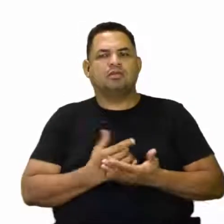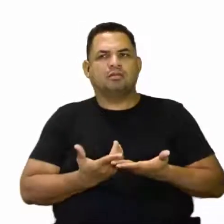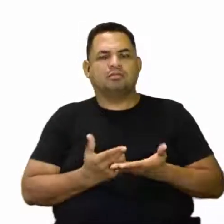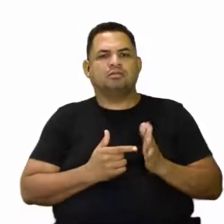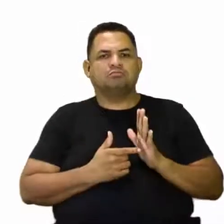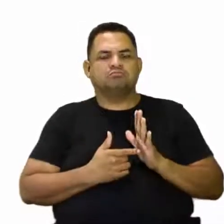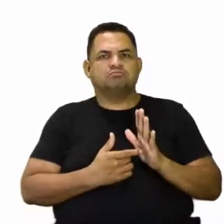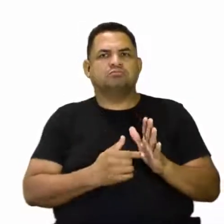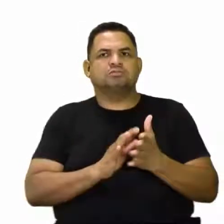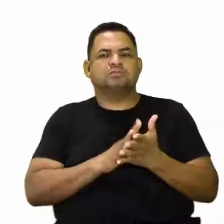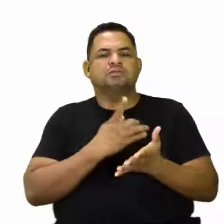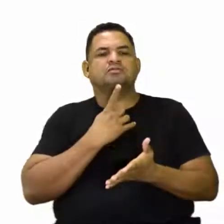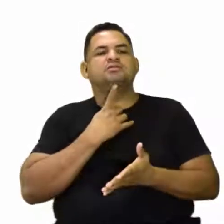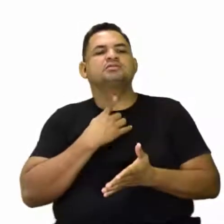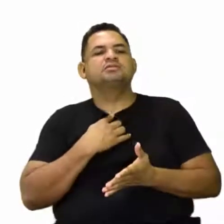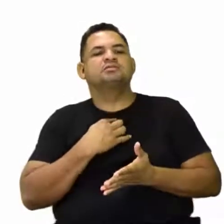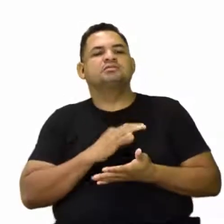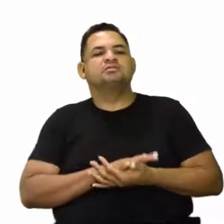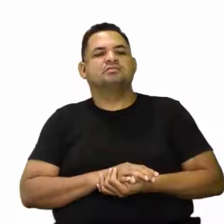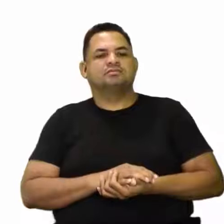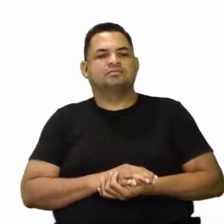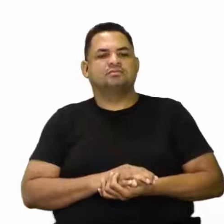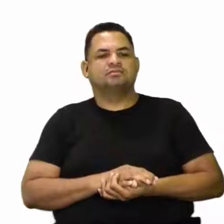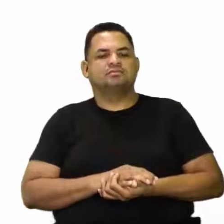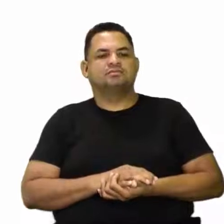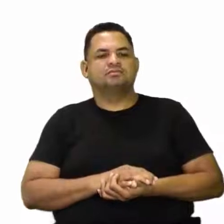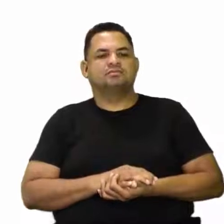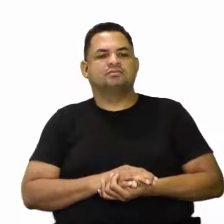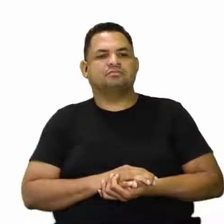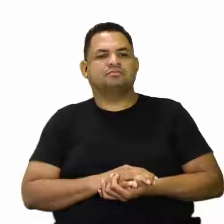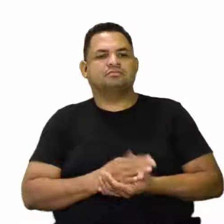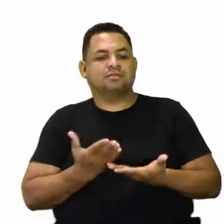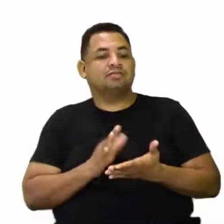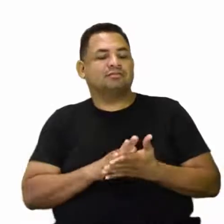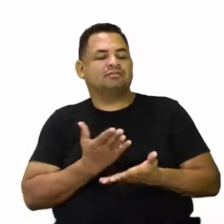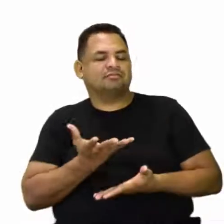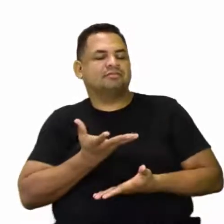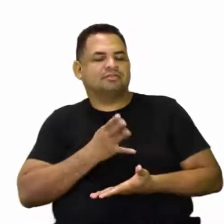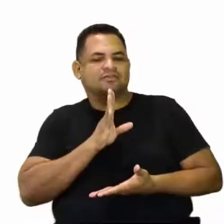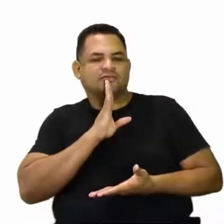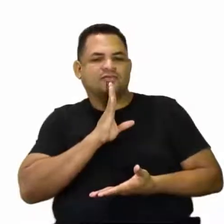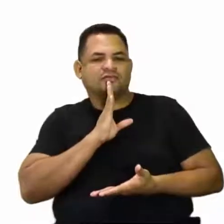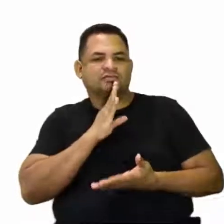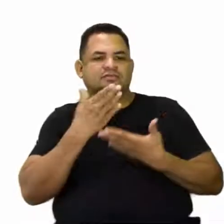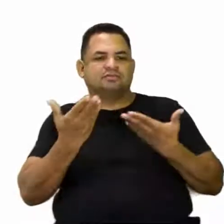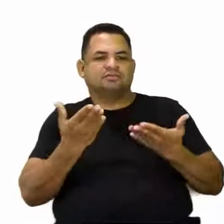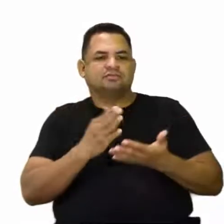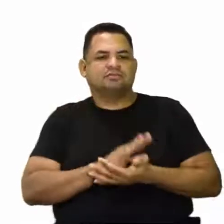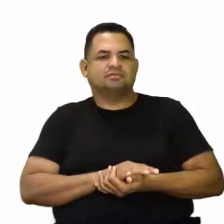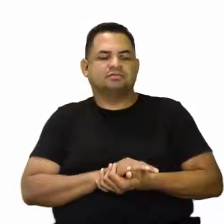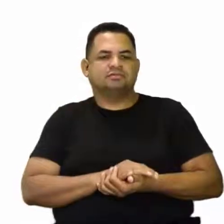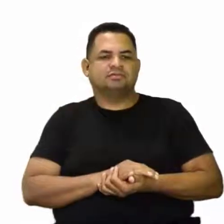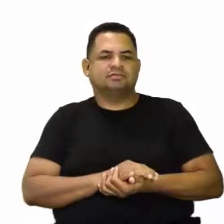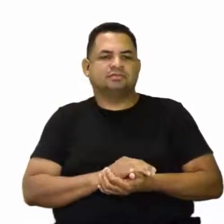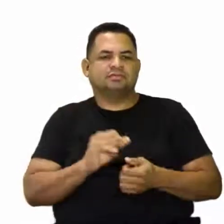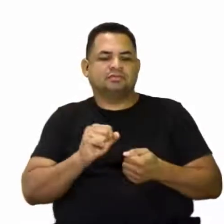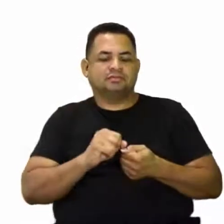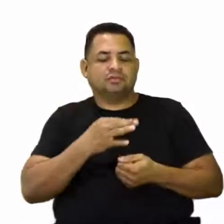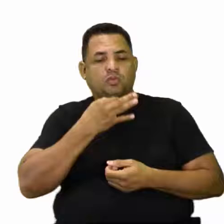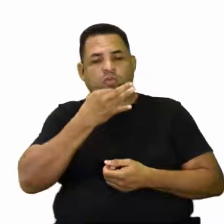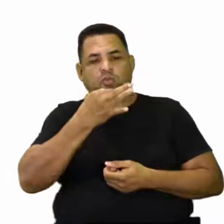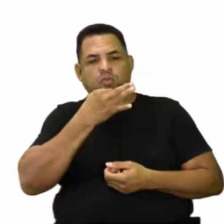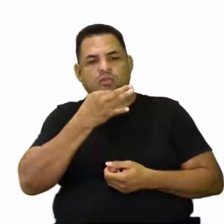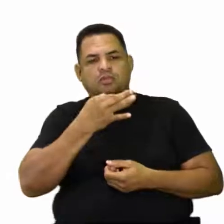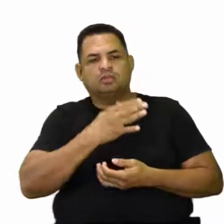Me encantaria conhecê-lo. Me encantaria te conhecer. Para fazer uma sugestão.